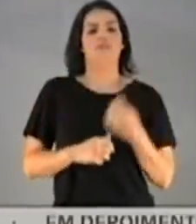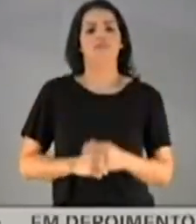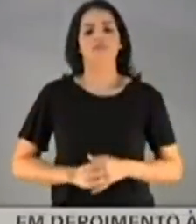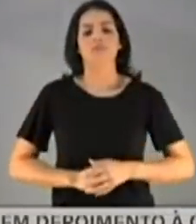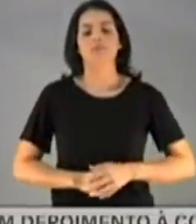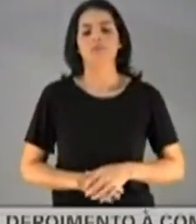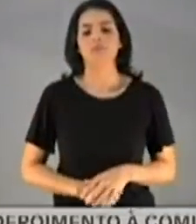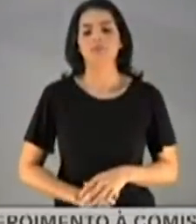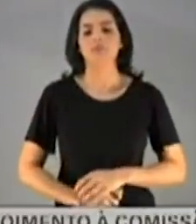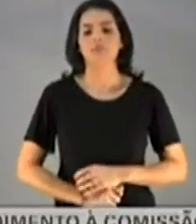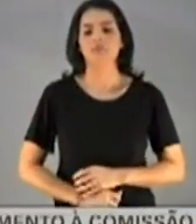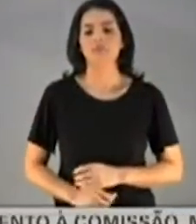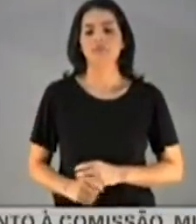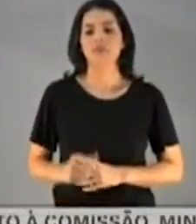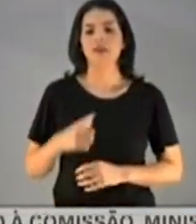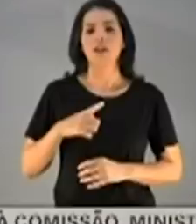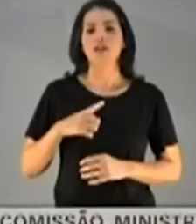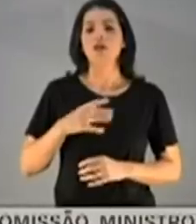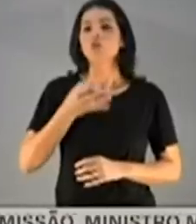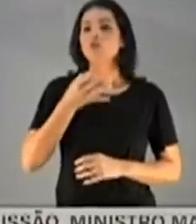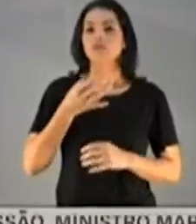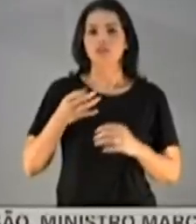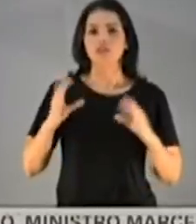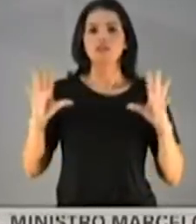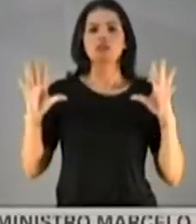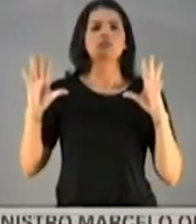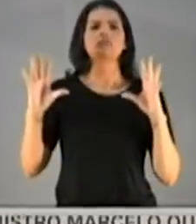É verdade, Otto? É.